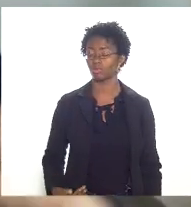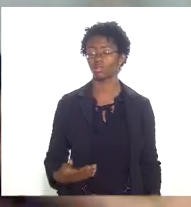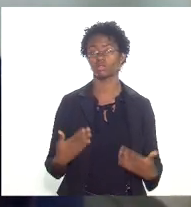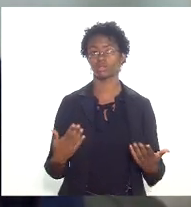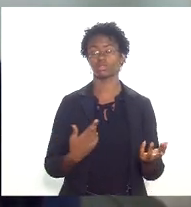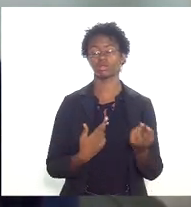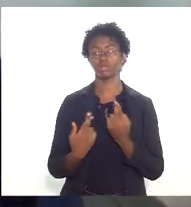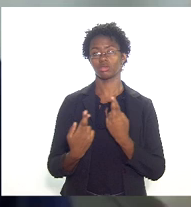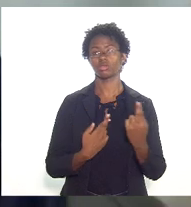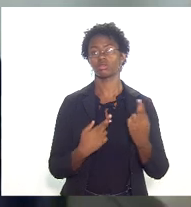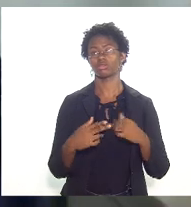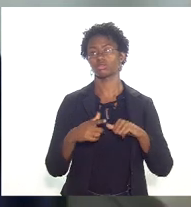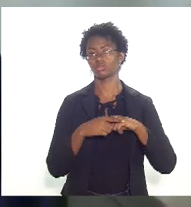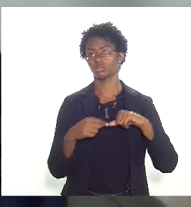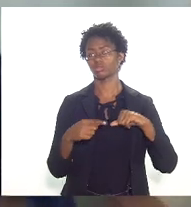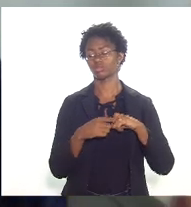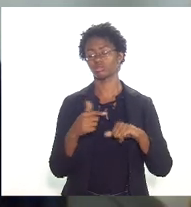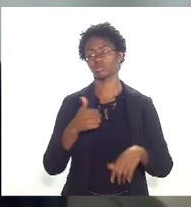e